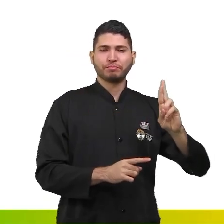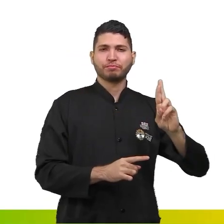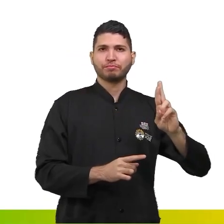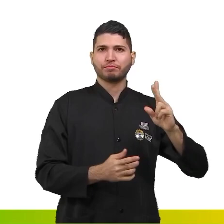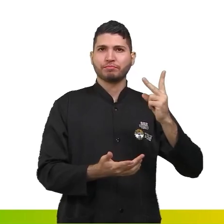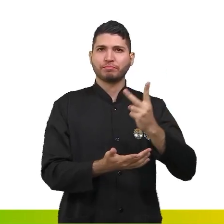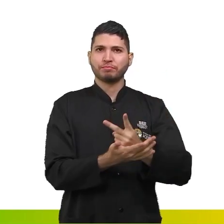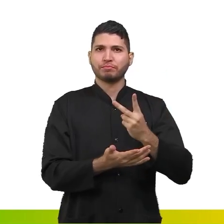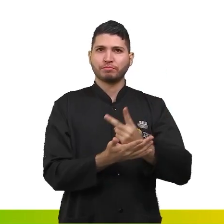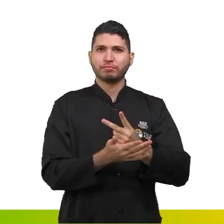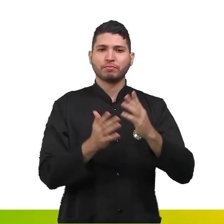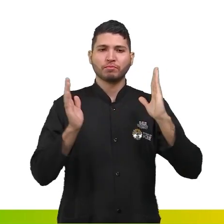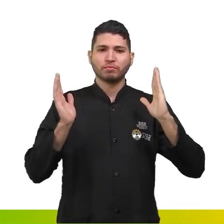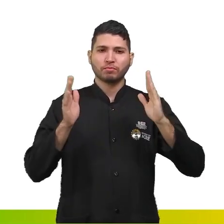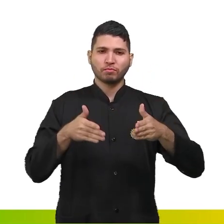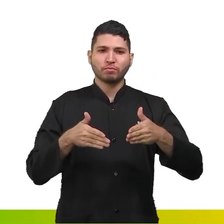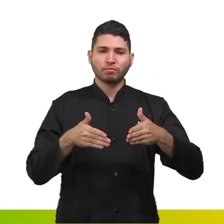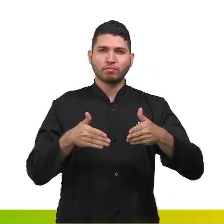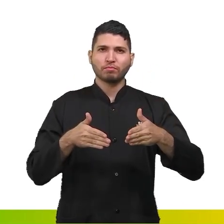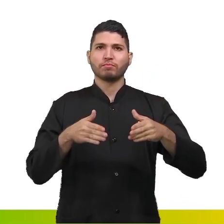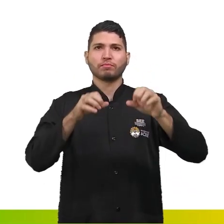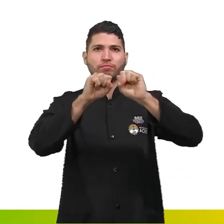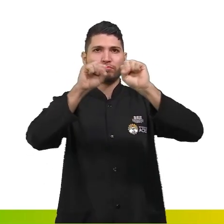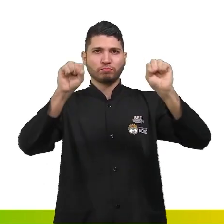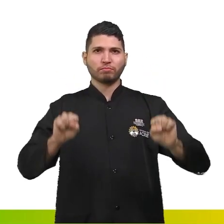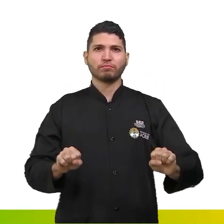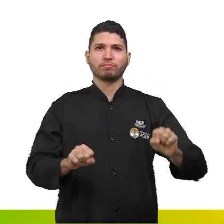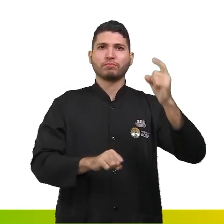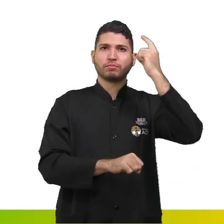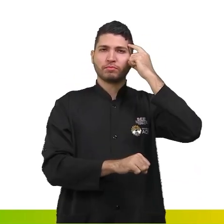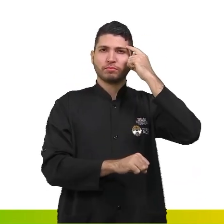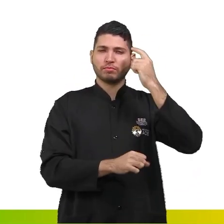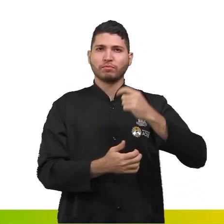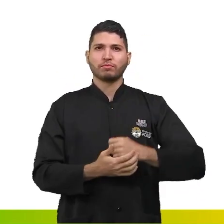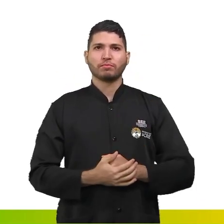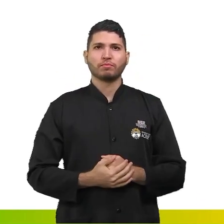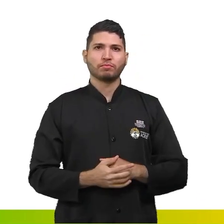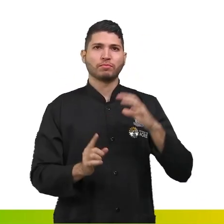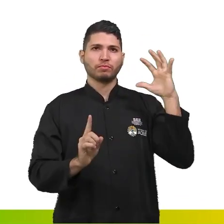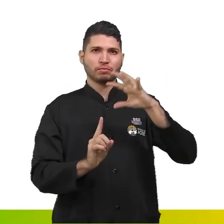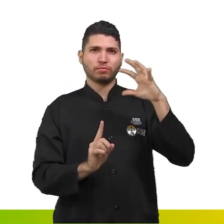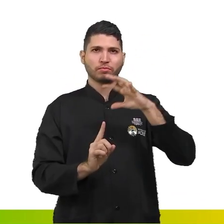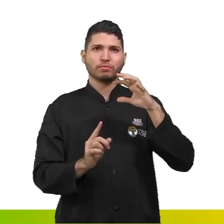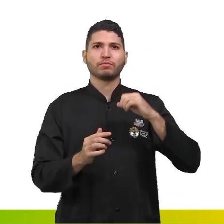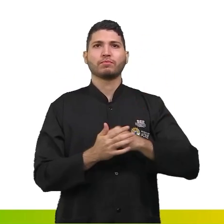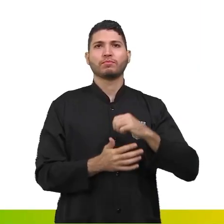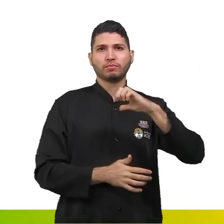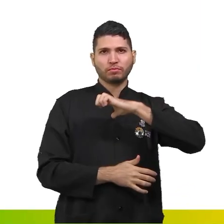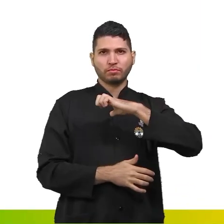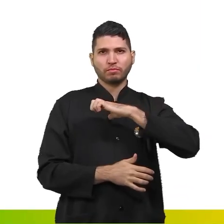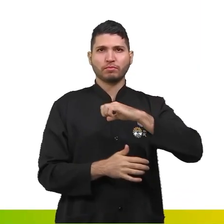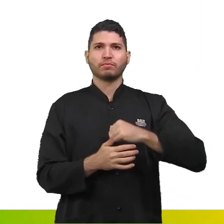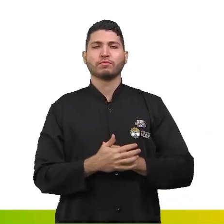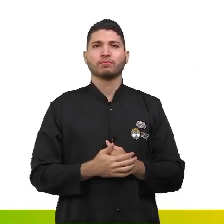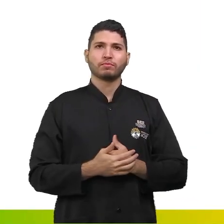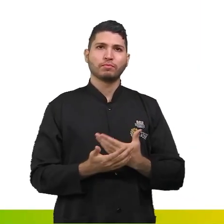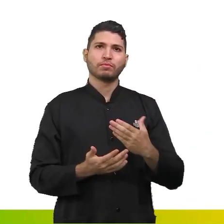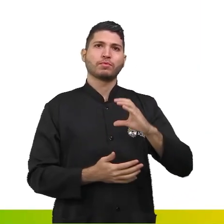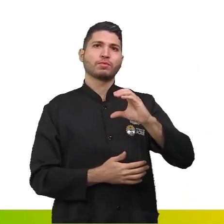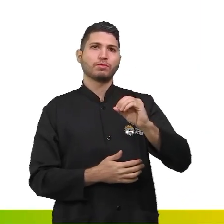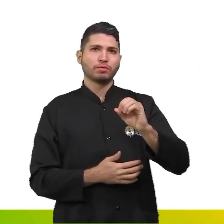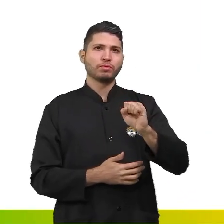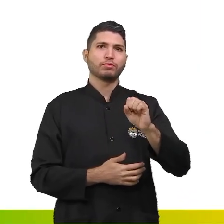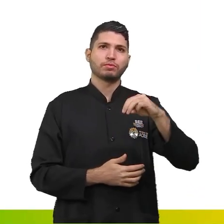frequentemente central nesses sistemas de pensamento, influenciando a ética, a